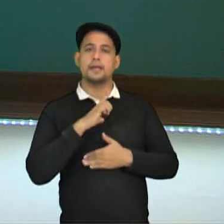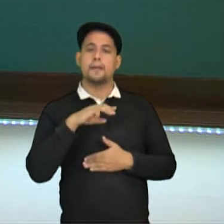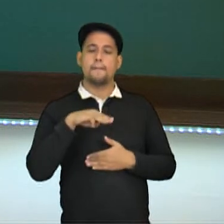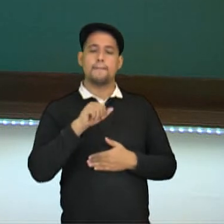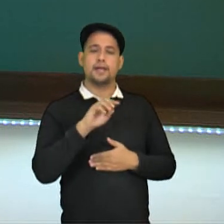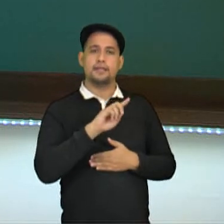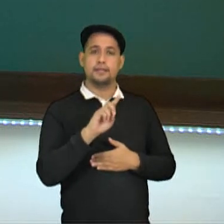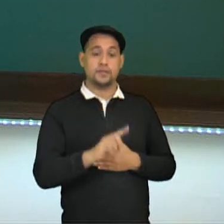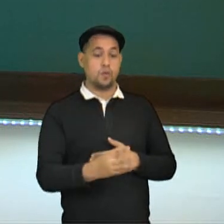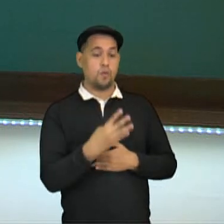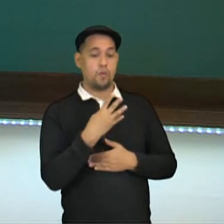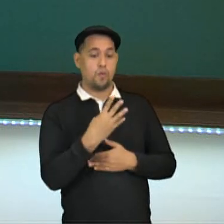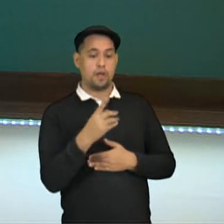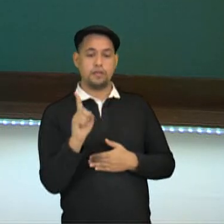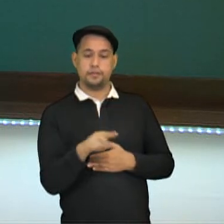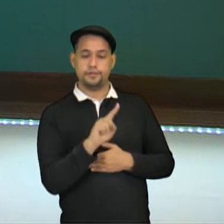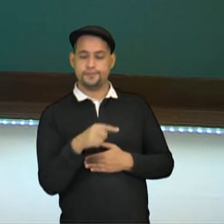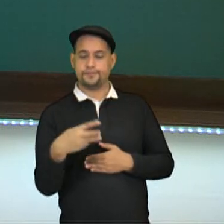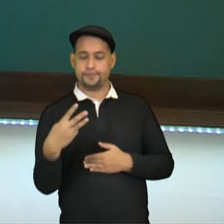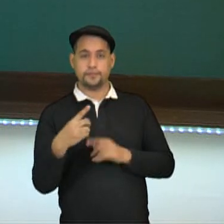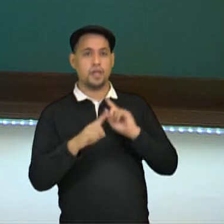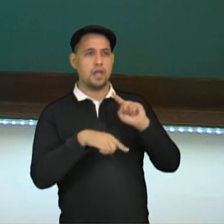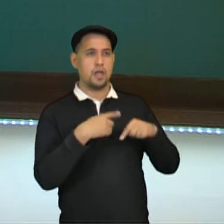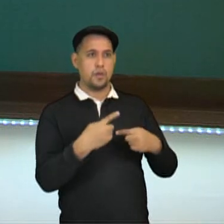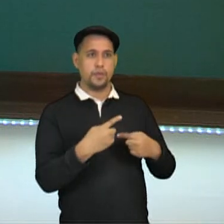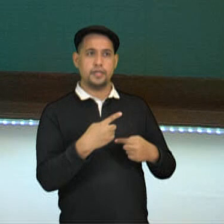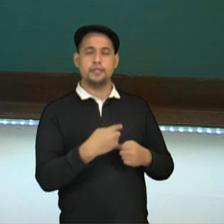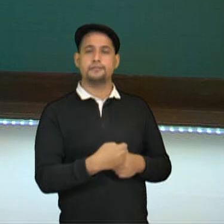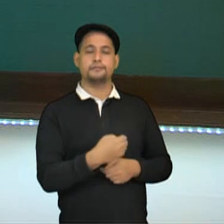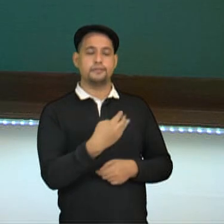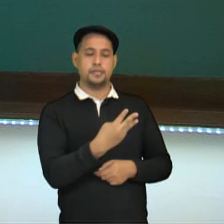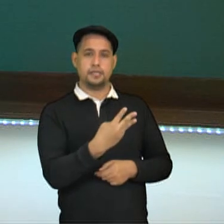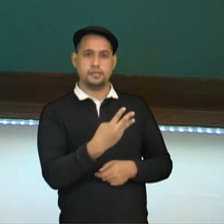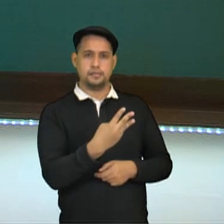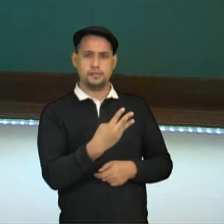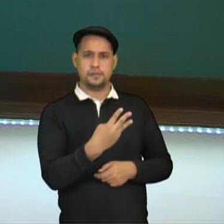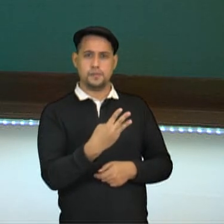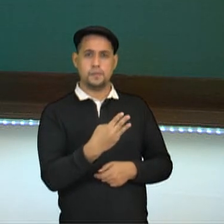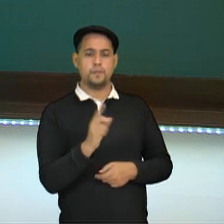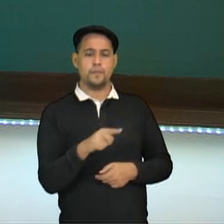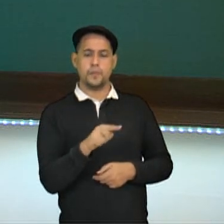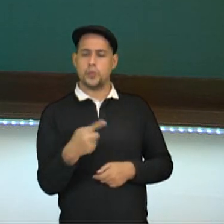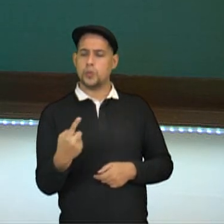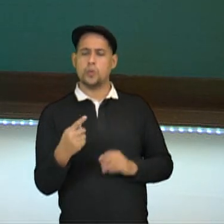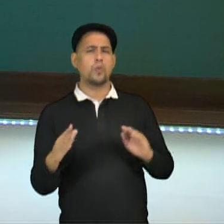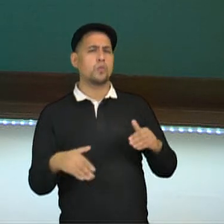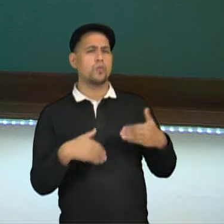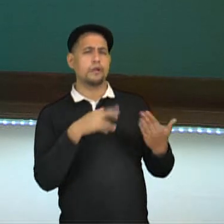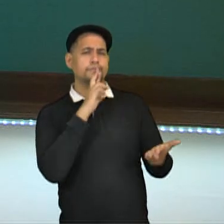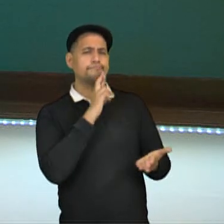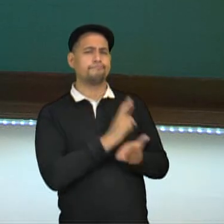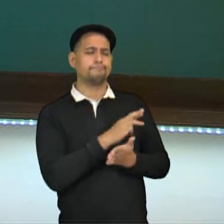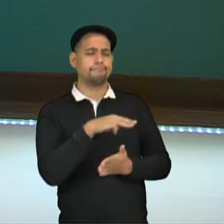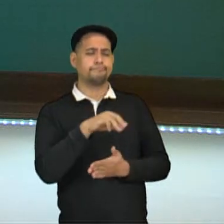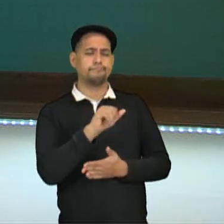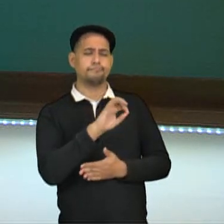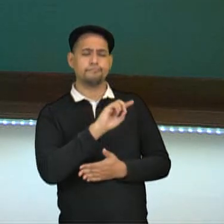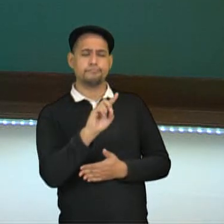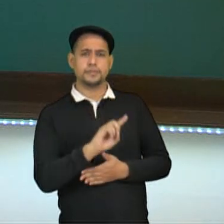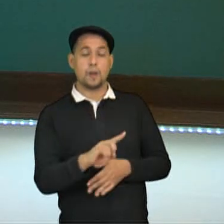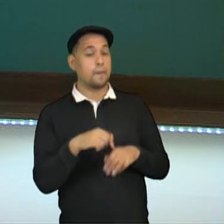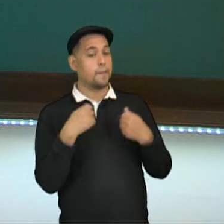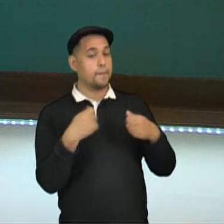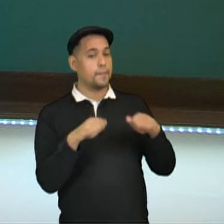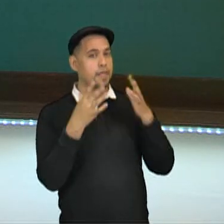matriz 4 por 3, outra matriz 3 por 1. Qual que vai ser o resultado dessa matriz? Então, eu tenho